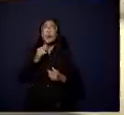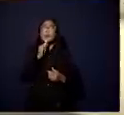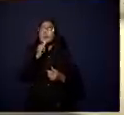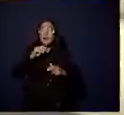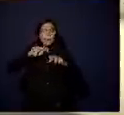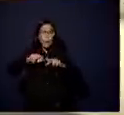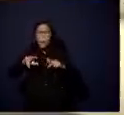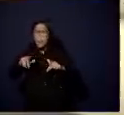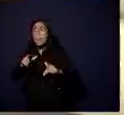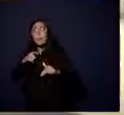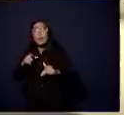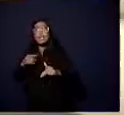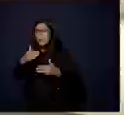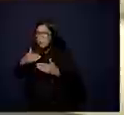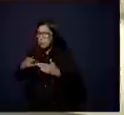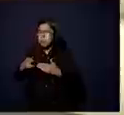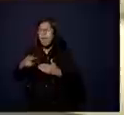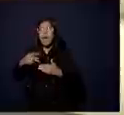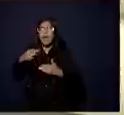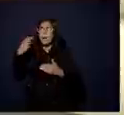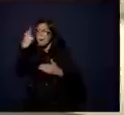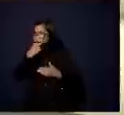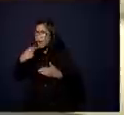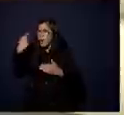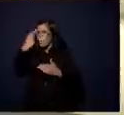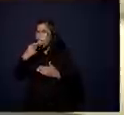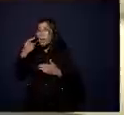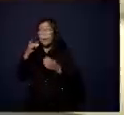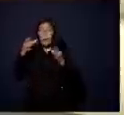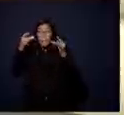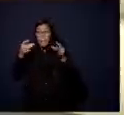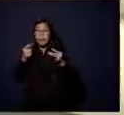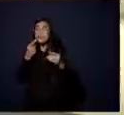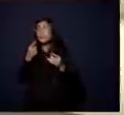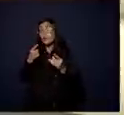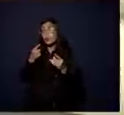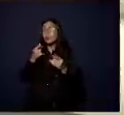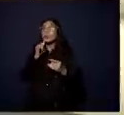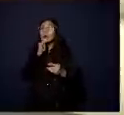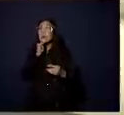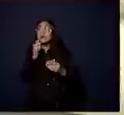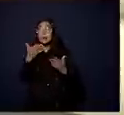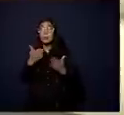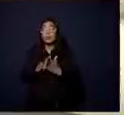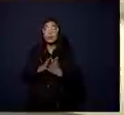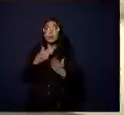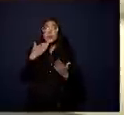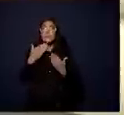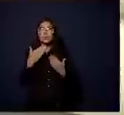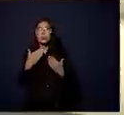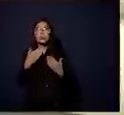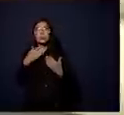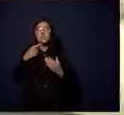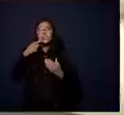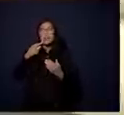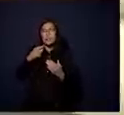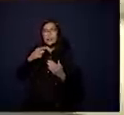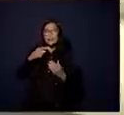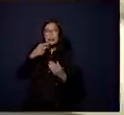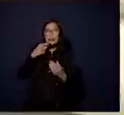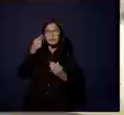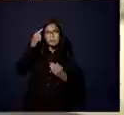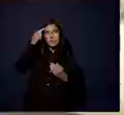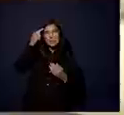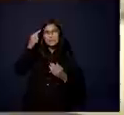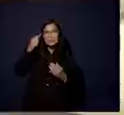exemplos aqui pensa no mundo um bom gente pensar como é que o sistema de tributário de esportes e organização da economia é